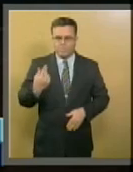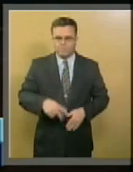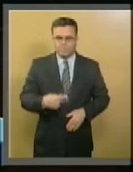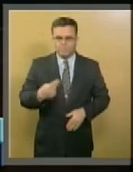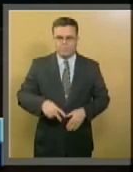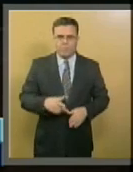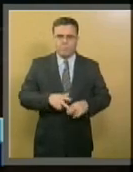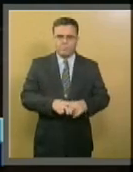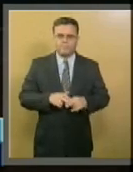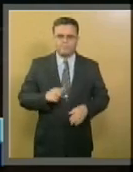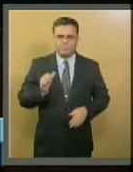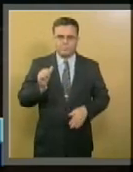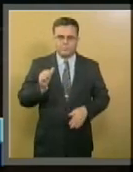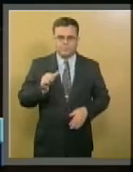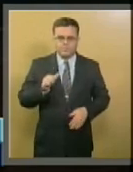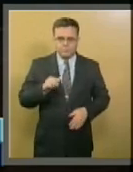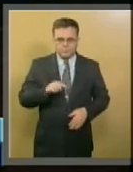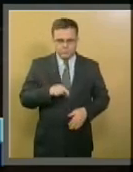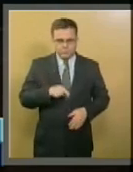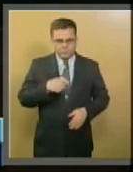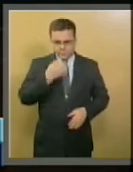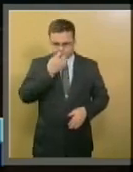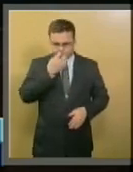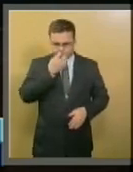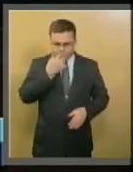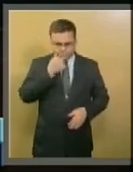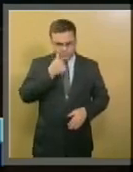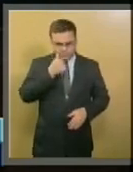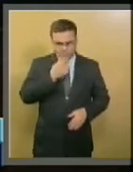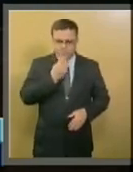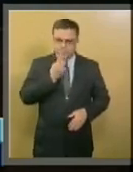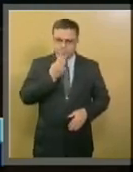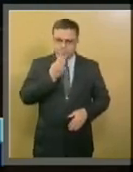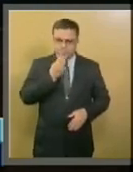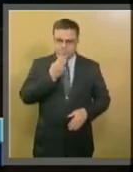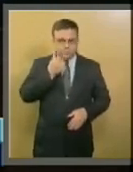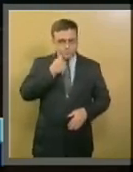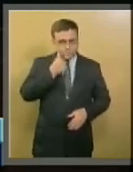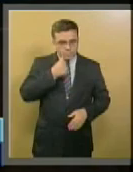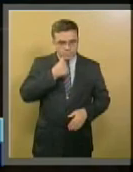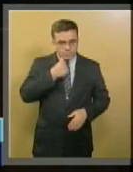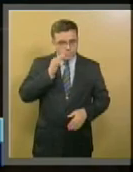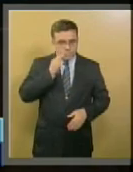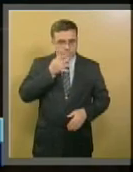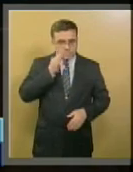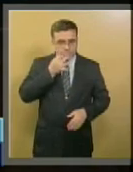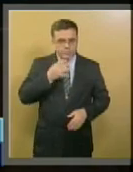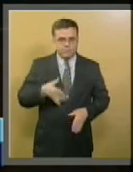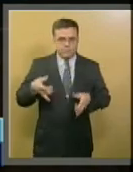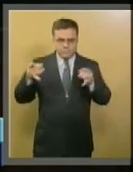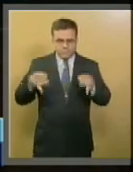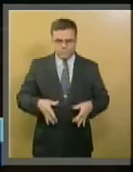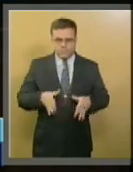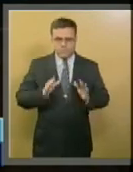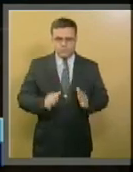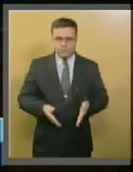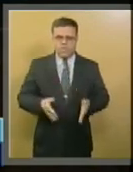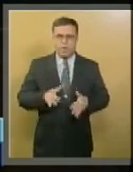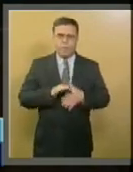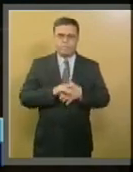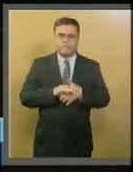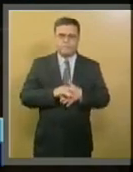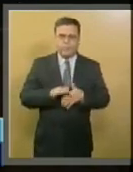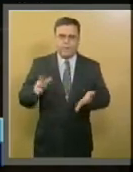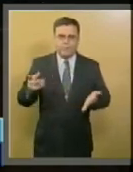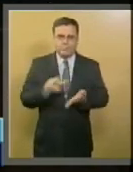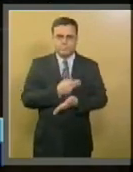A Antônia é um animal que foi resgatado no centro de agudos. Ela foi abandonada porque já estava doente.